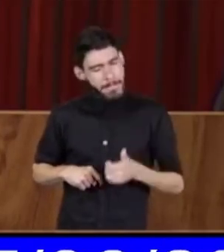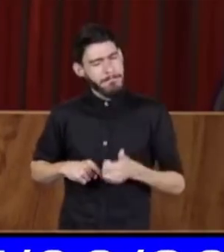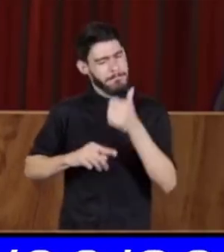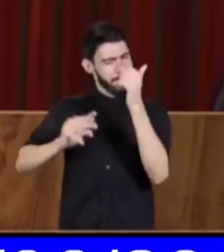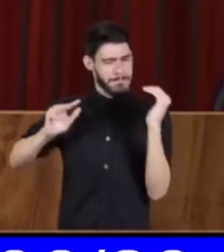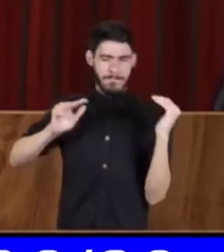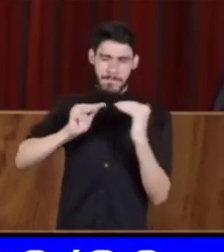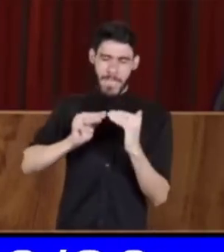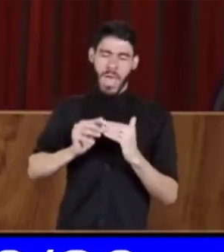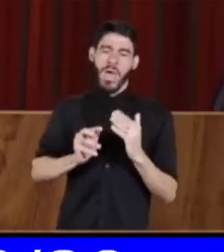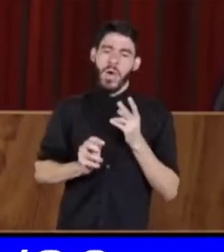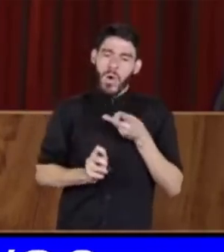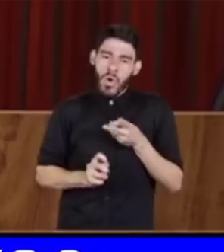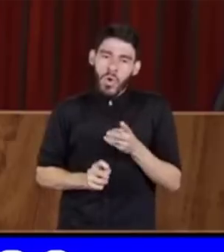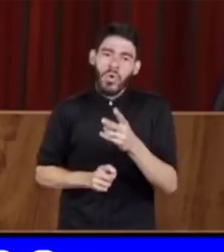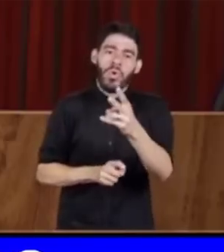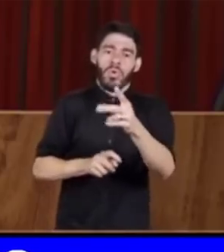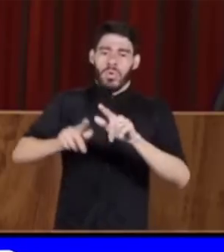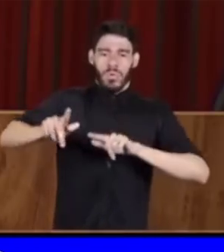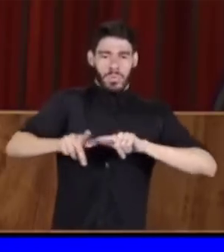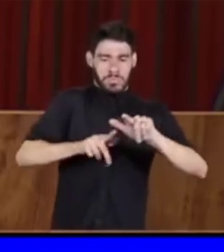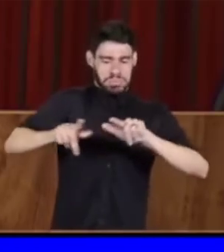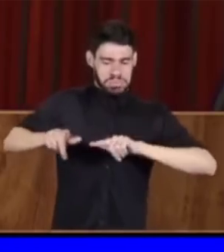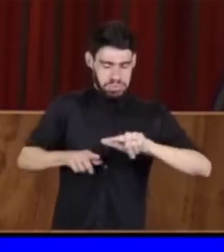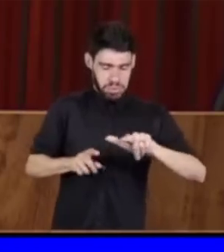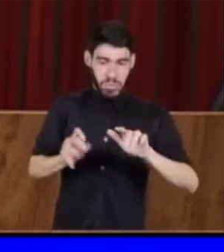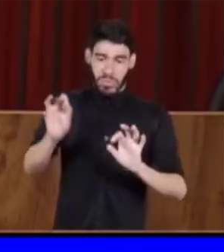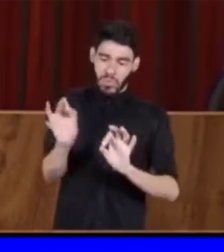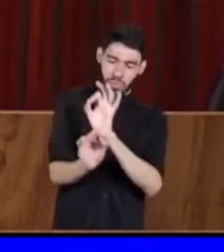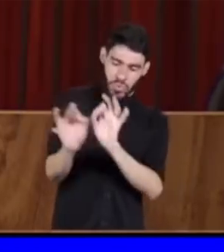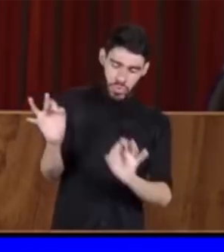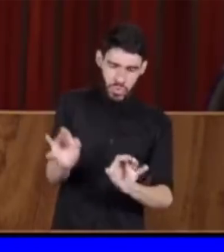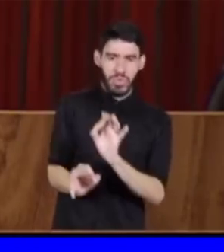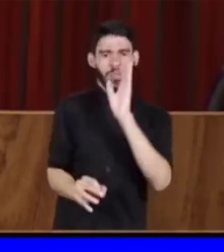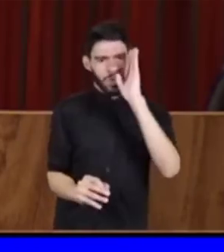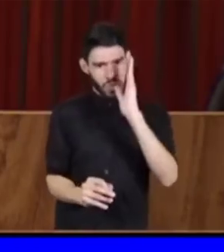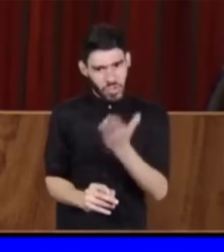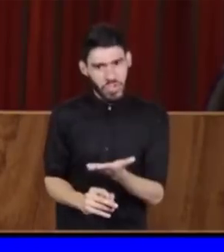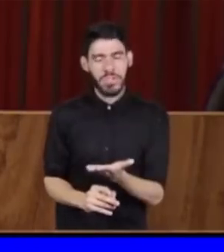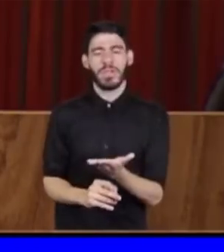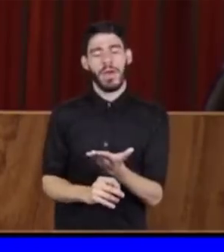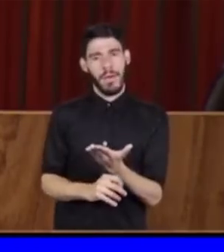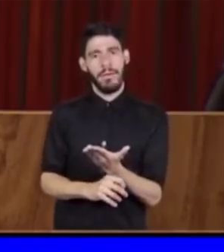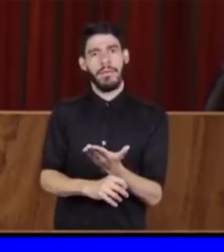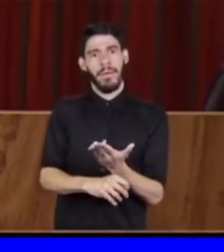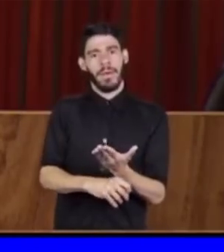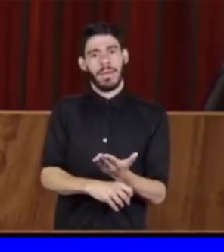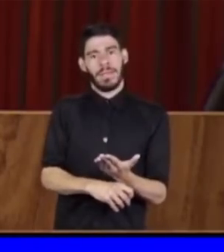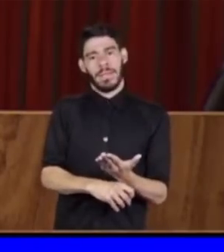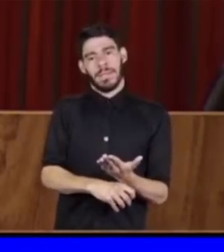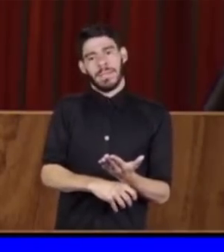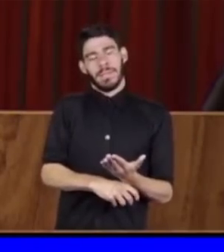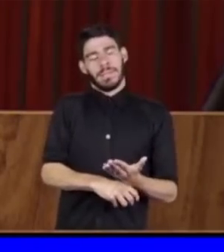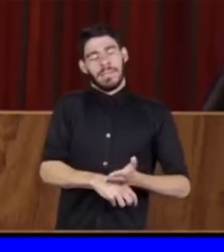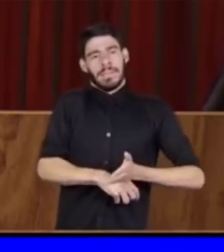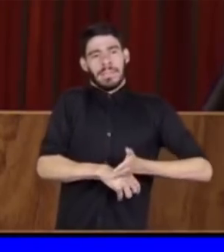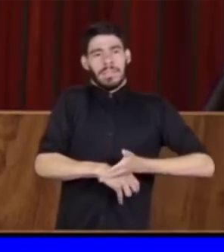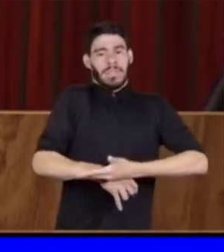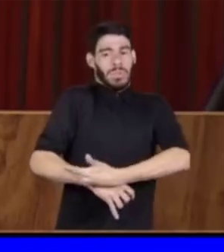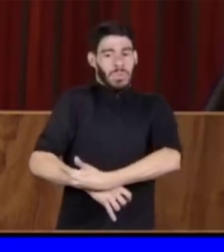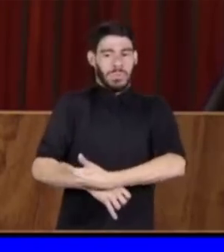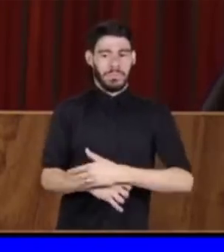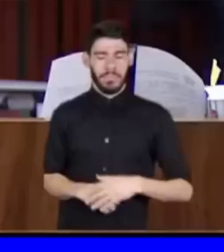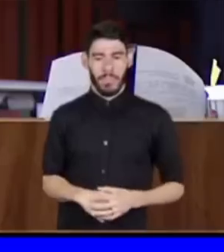que continuássemos os nossos trabalhos e esse julgamento que já se perfaz até esta hora